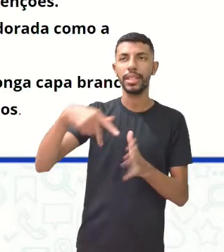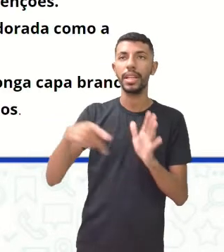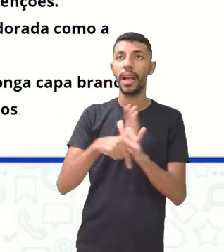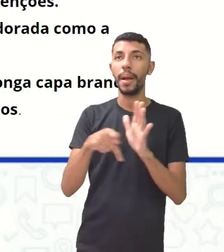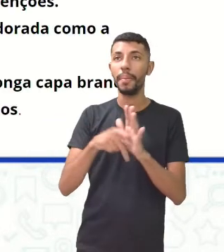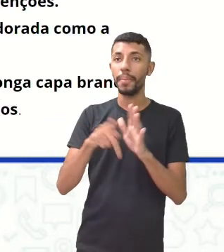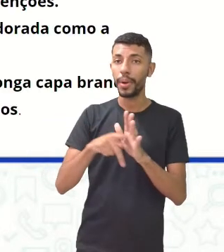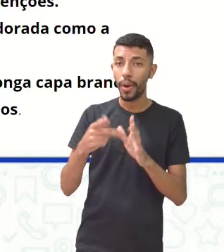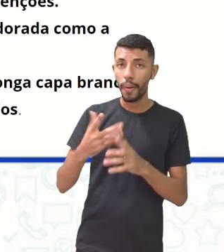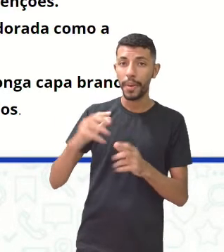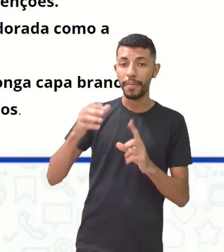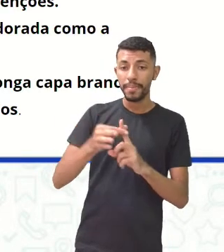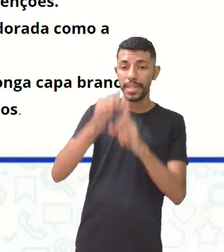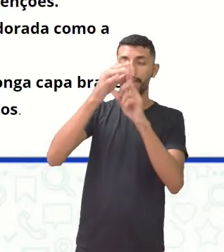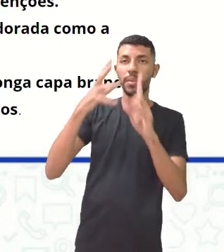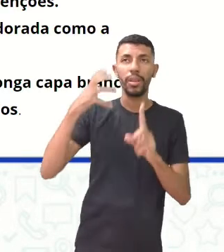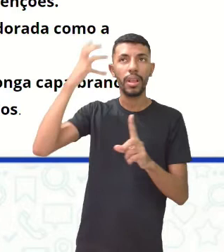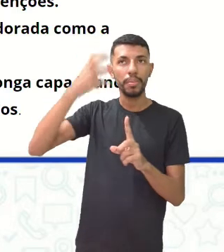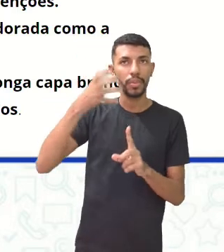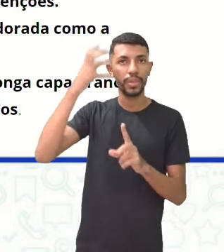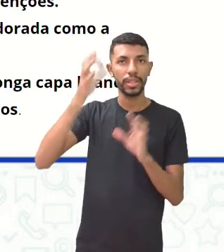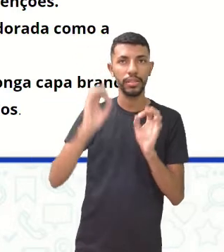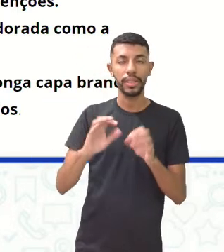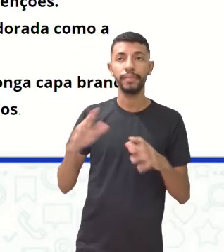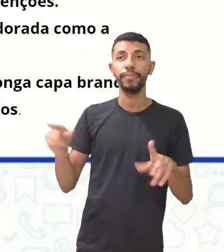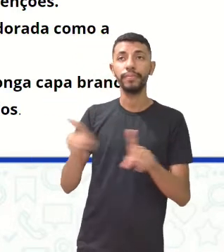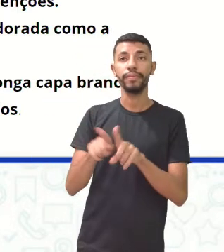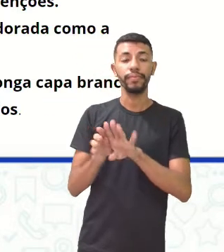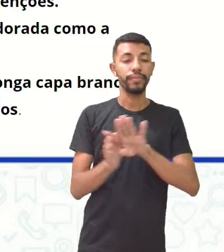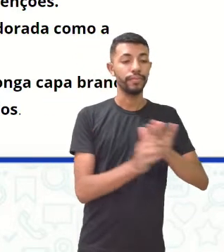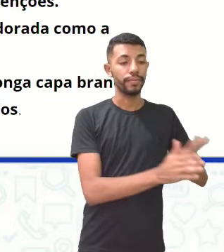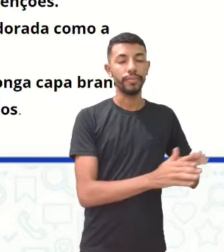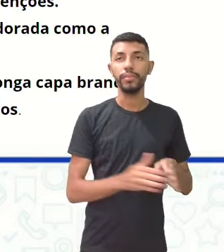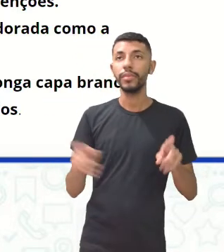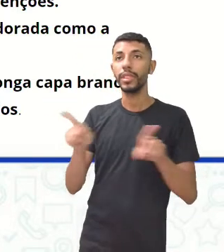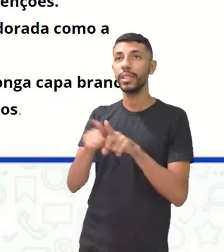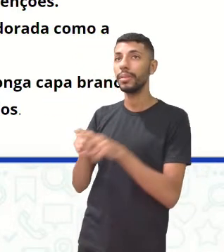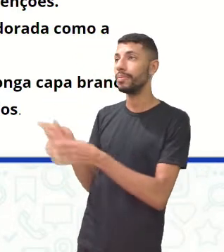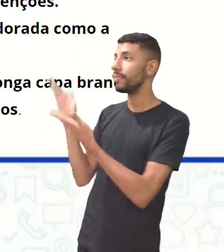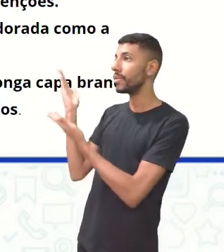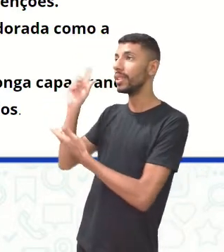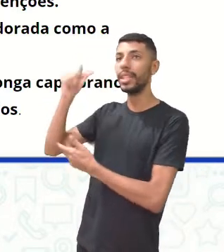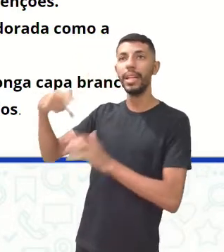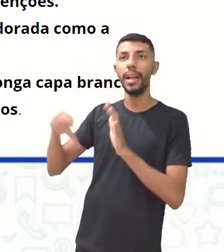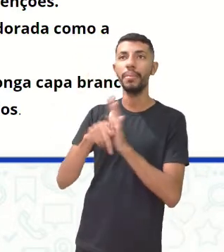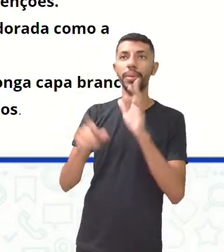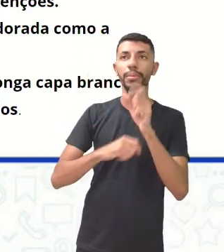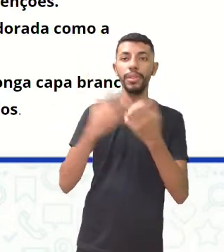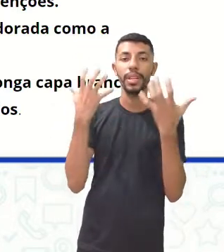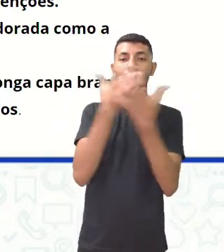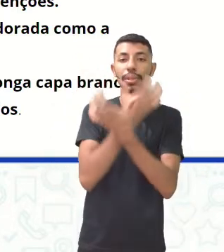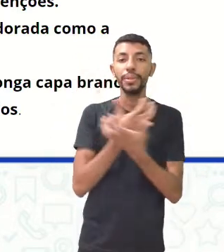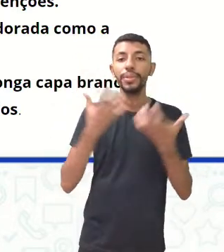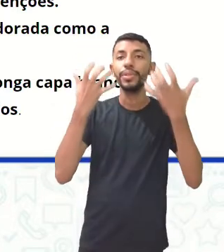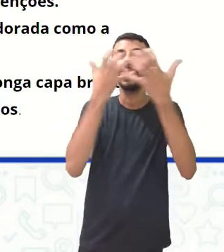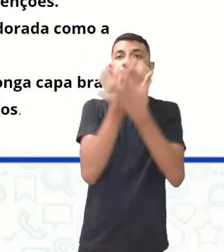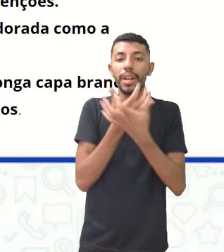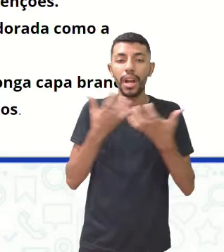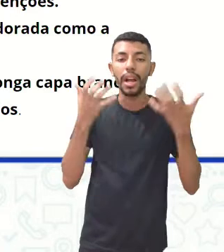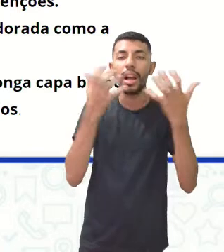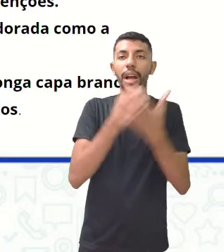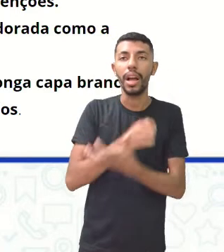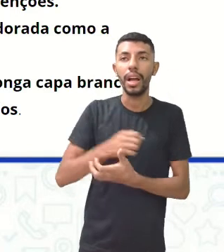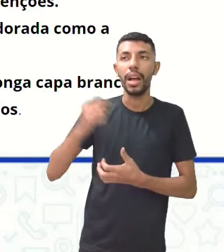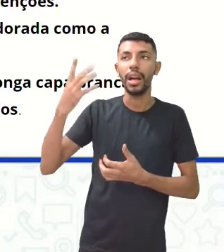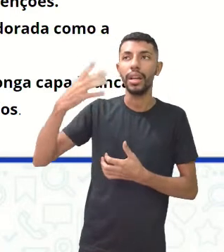música. Tem Polimínia, que é a musa, né, dos cantos sagrados, né? Toda música